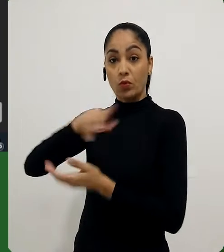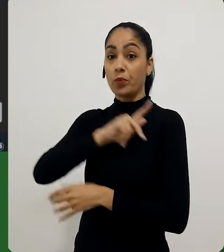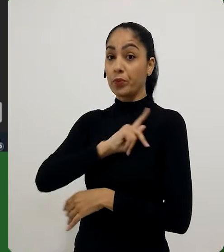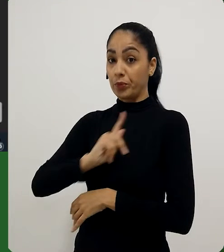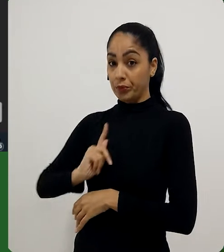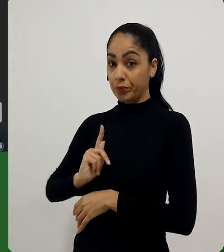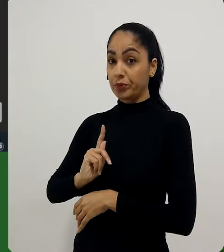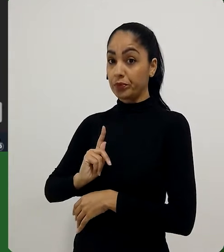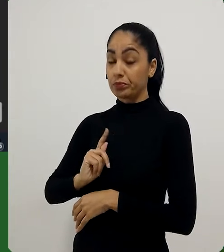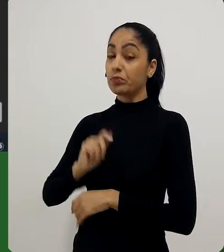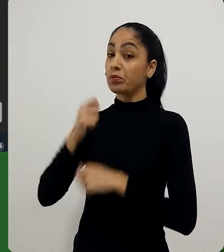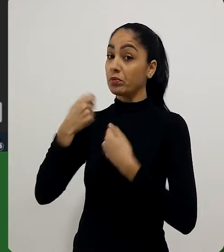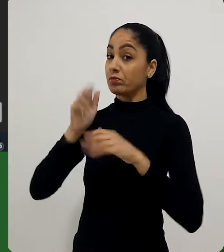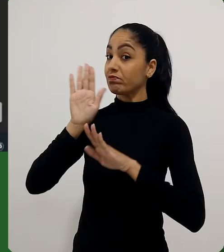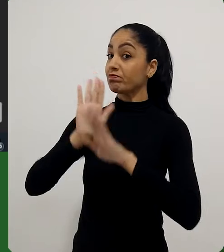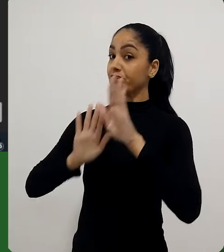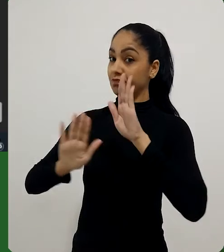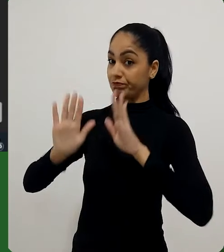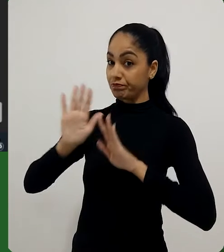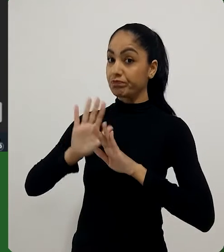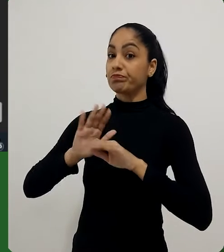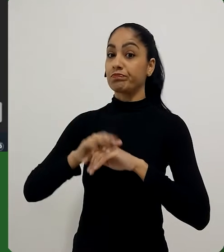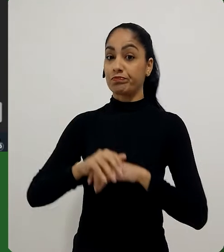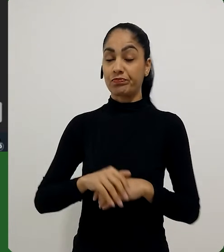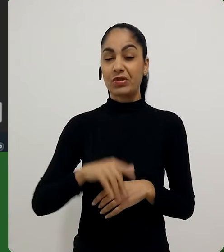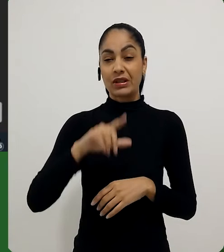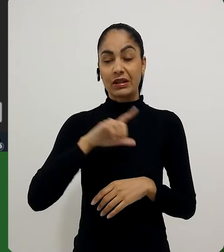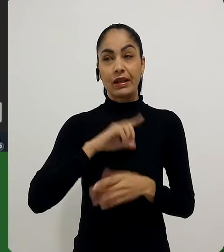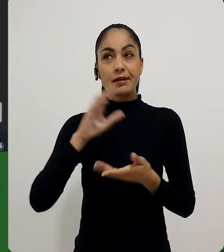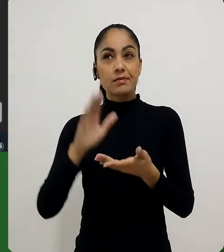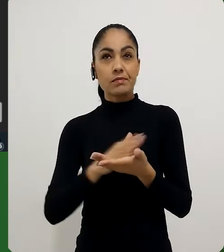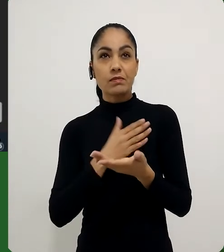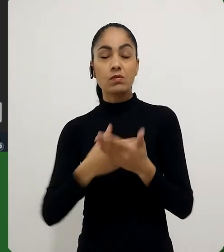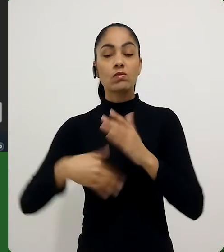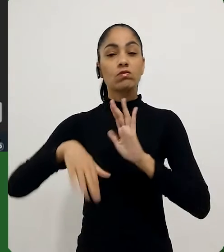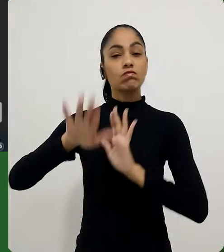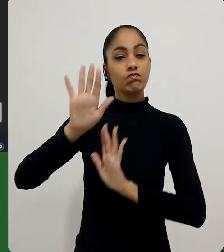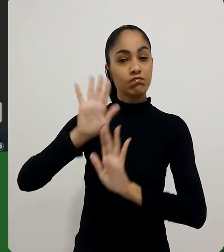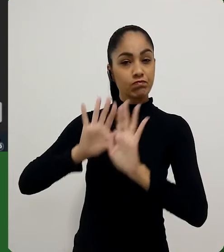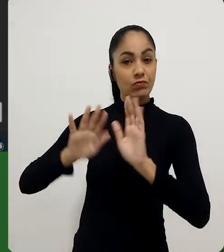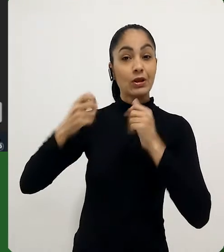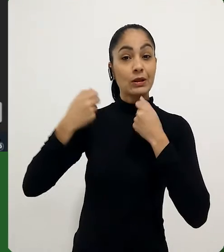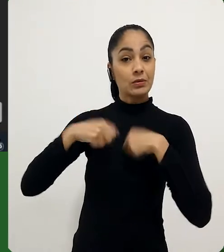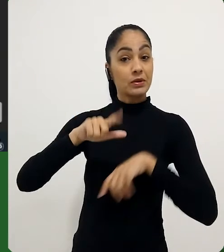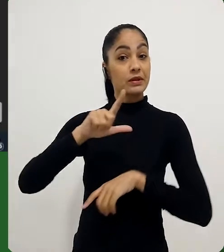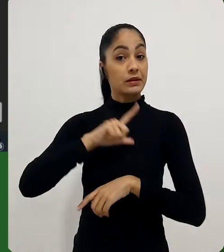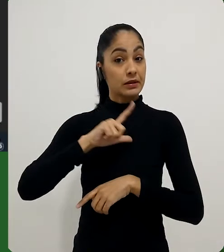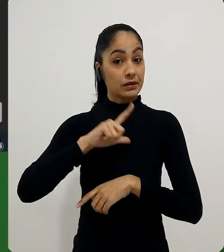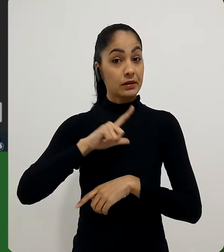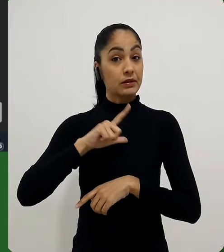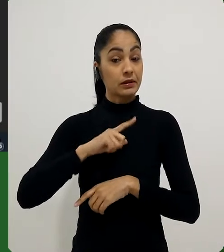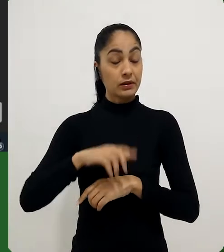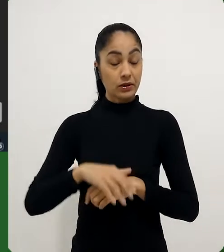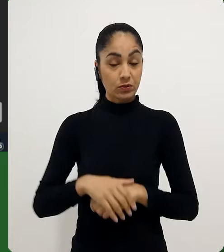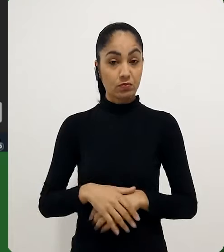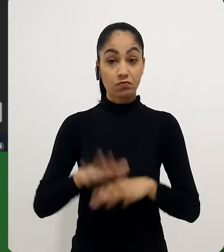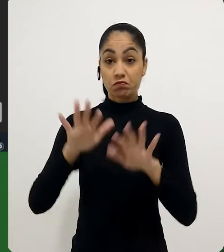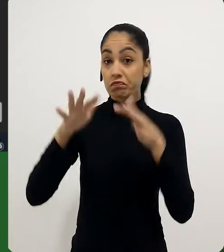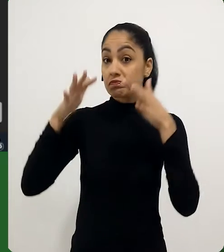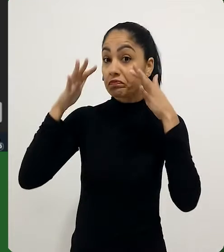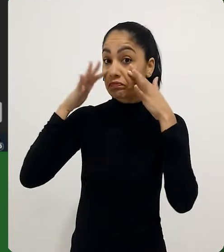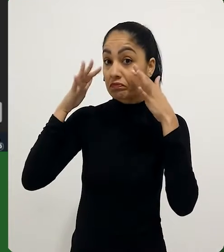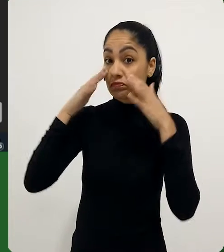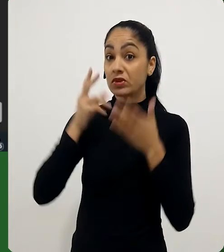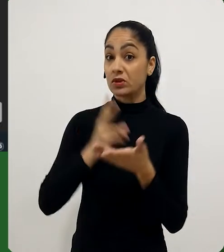uma empresa, seja para um órgão público, né? Temos que seguir aí alguns cuidados,